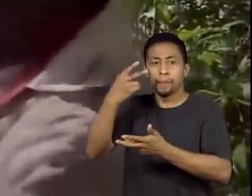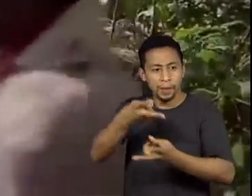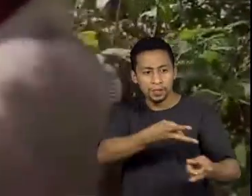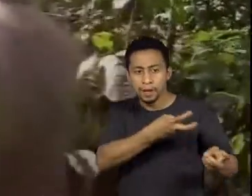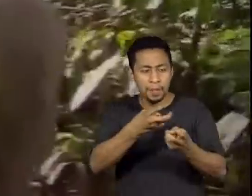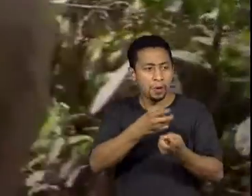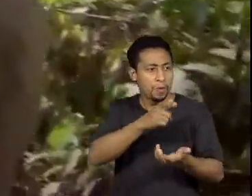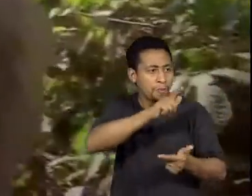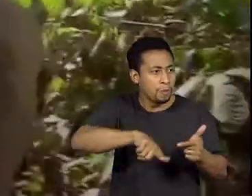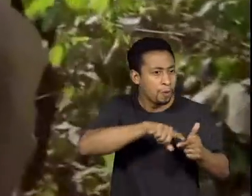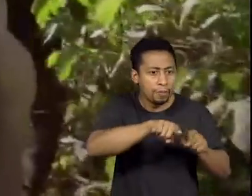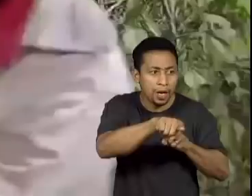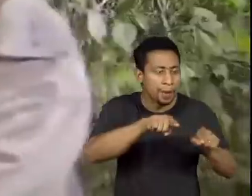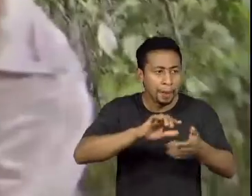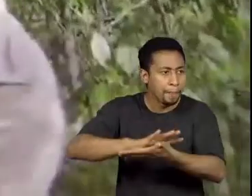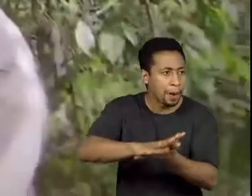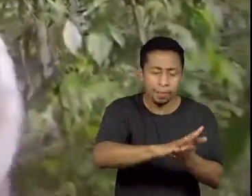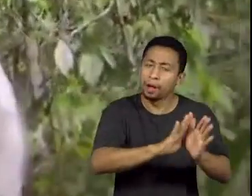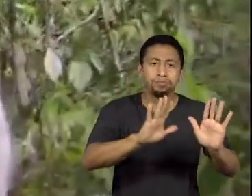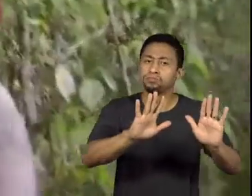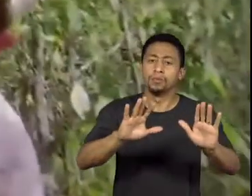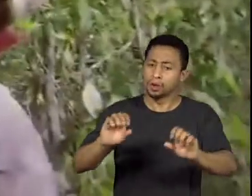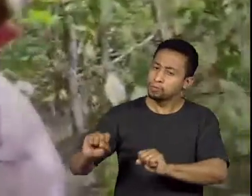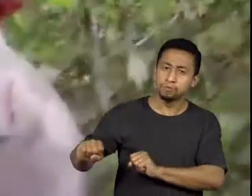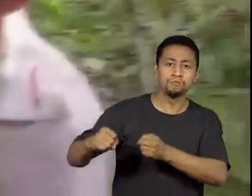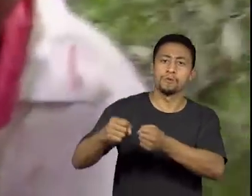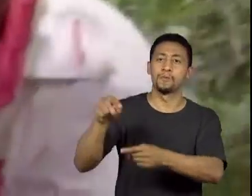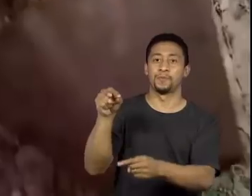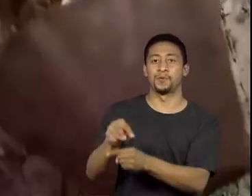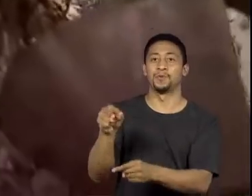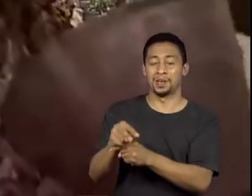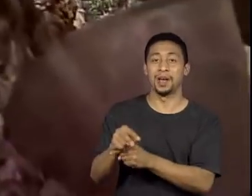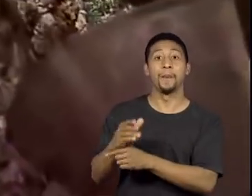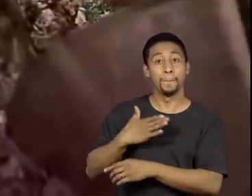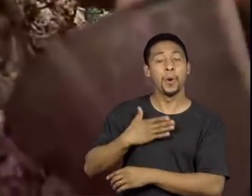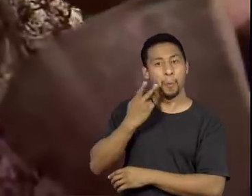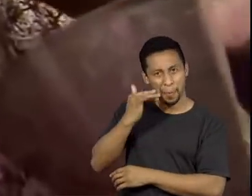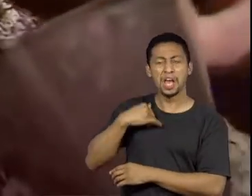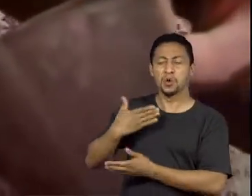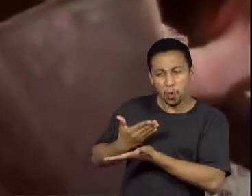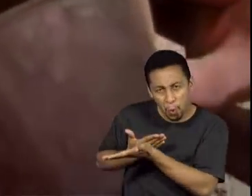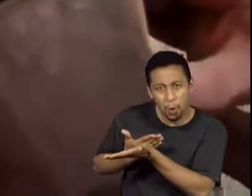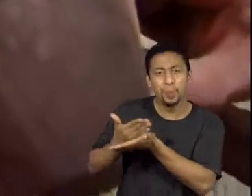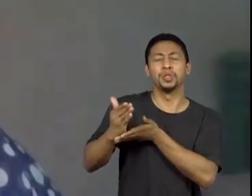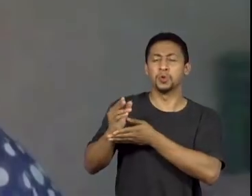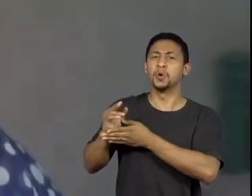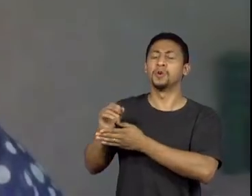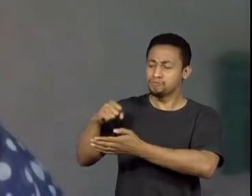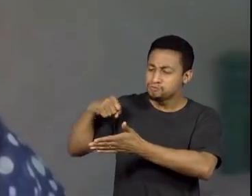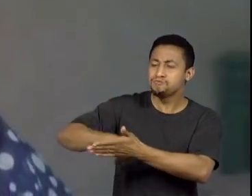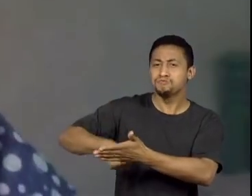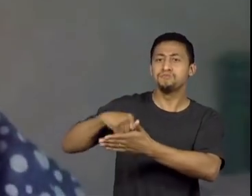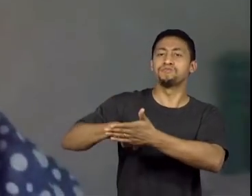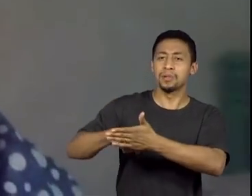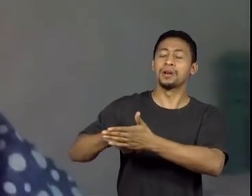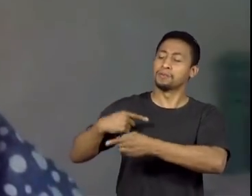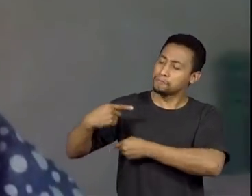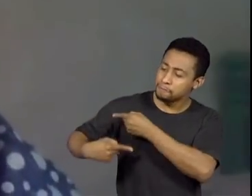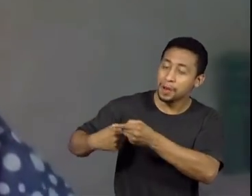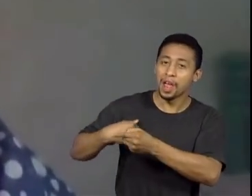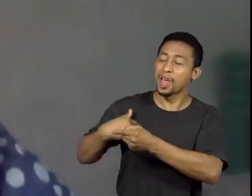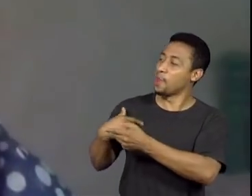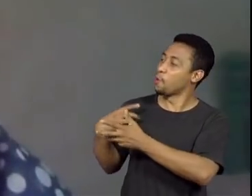entende que as reservas extrativistas, elas são o legado que o meu pai deixou para o mundo, né, porque